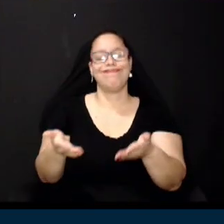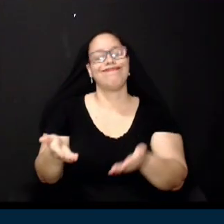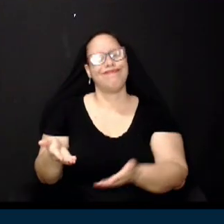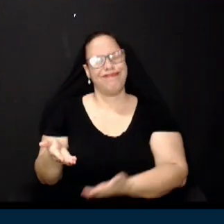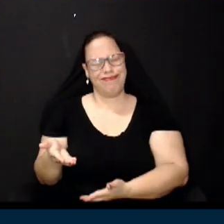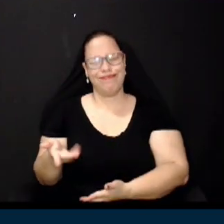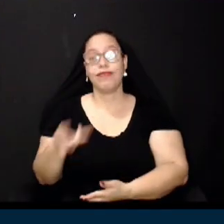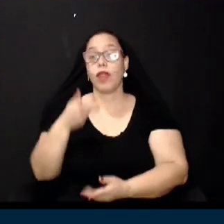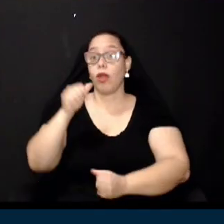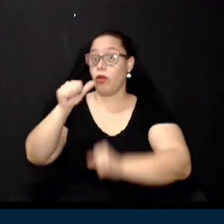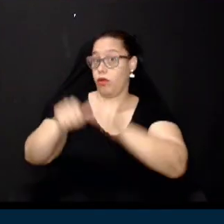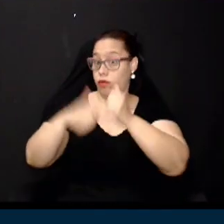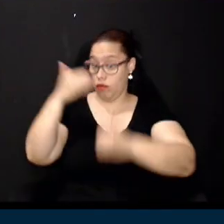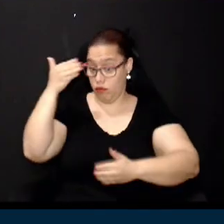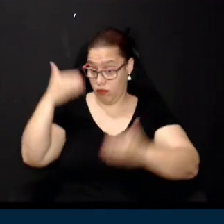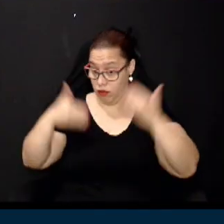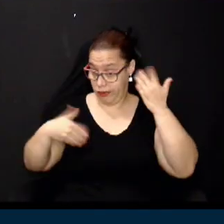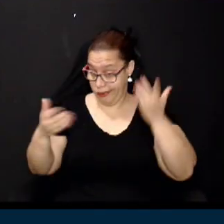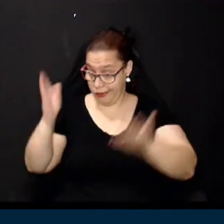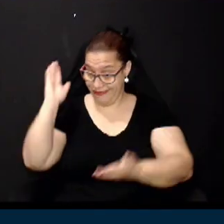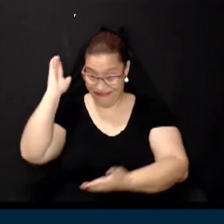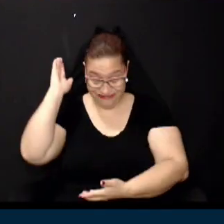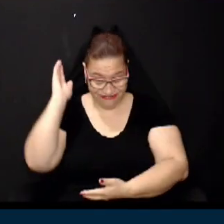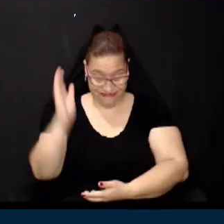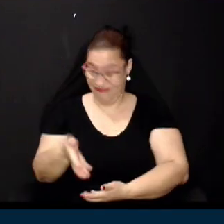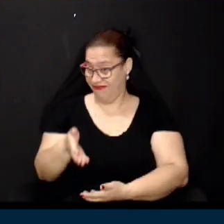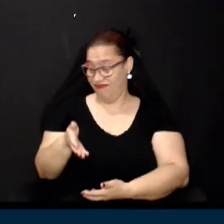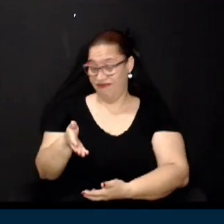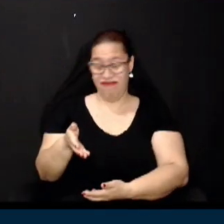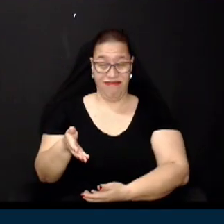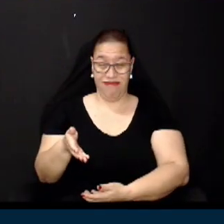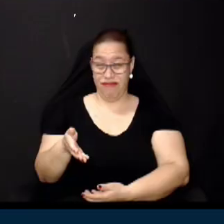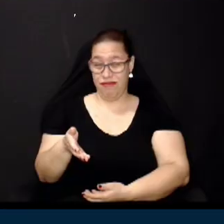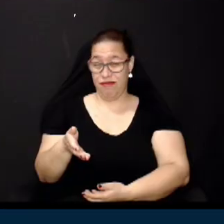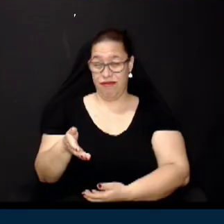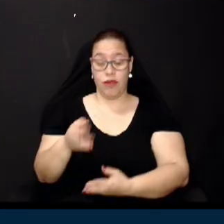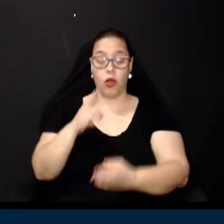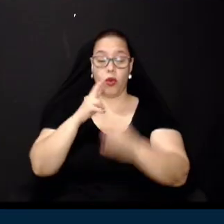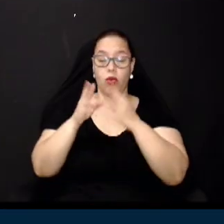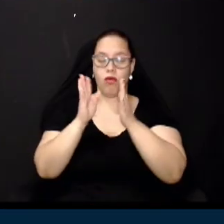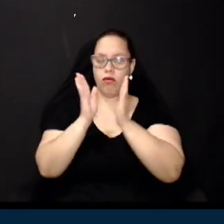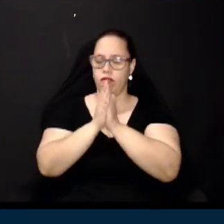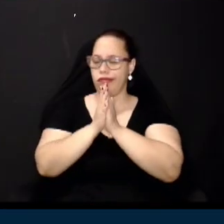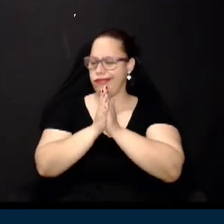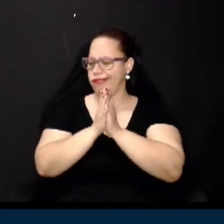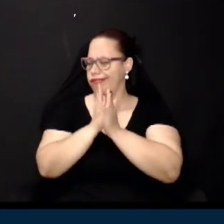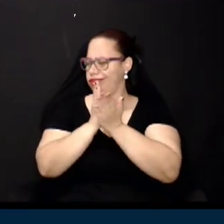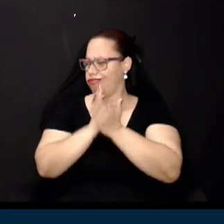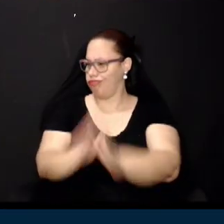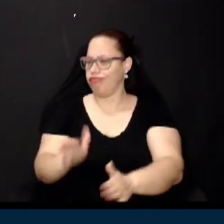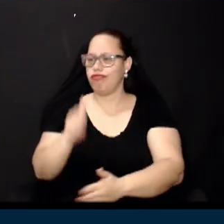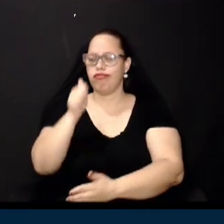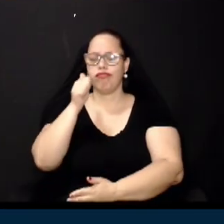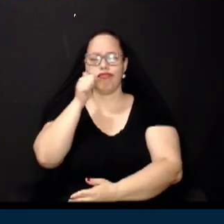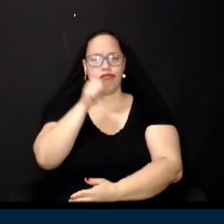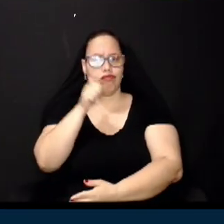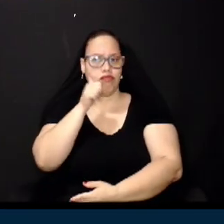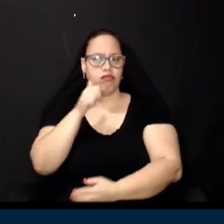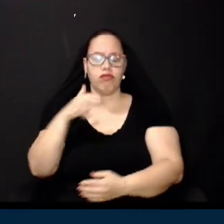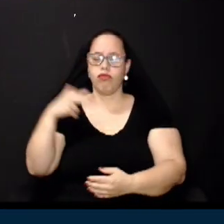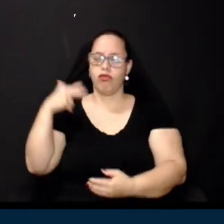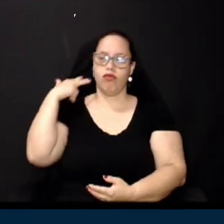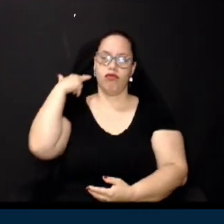mudança visual imediata. E quando o relacionamento termina, muitas mulheres buscam um corte de